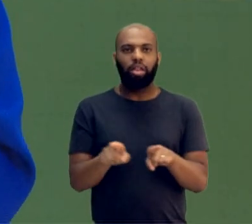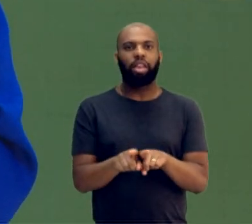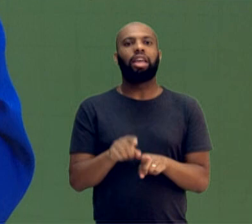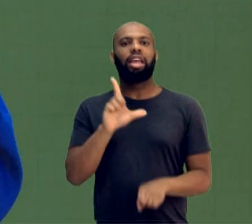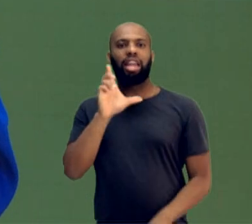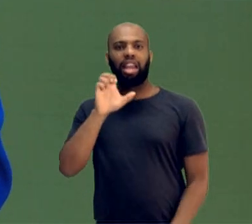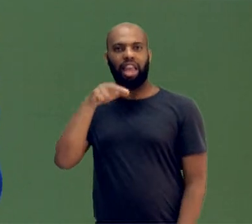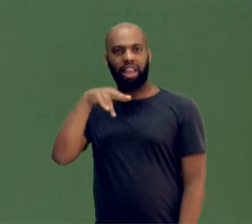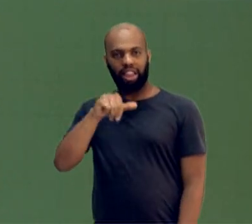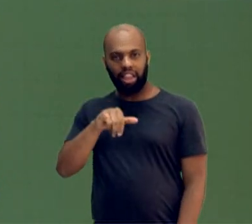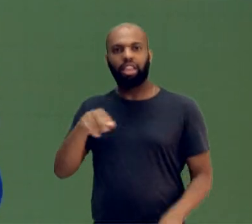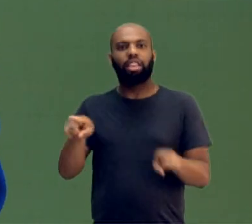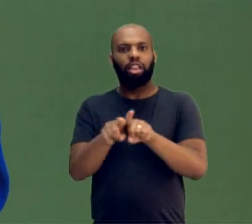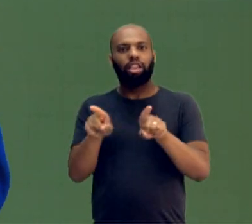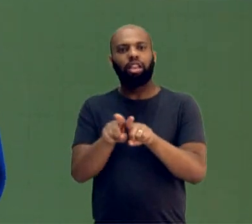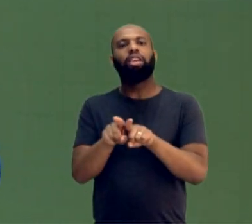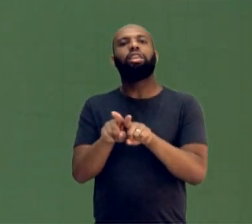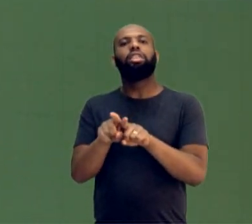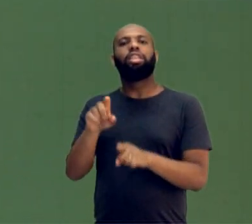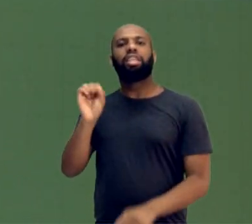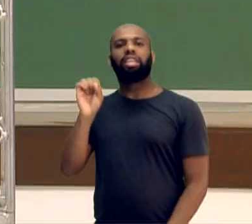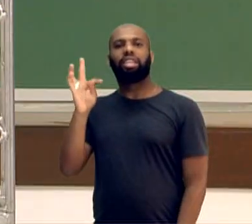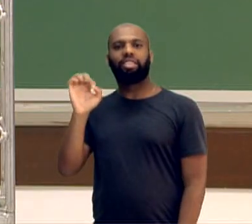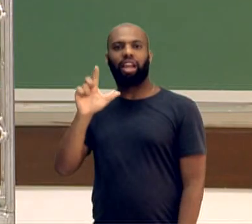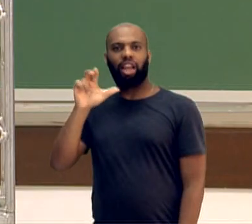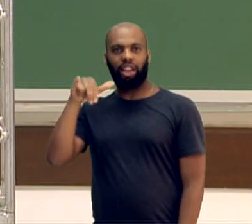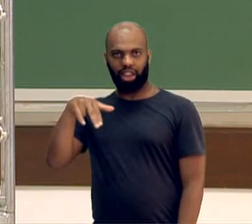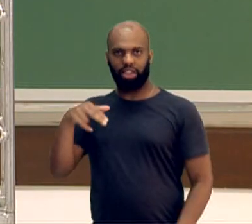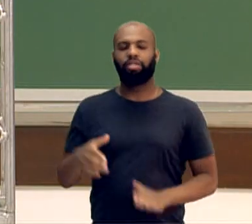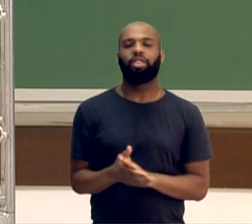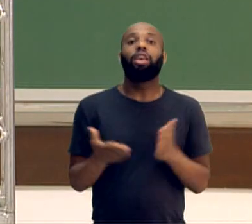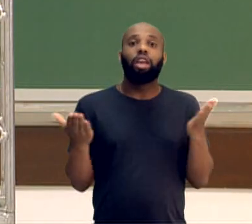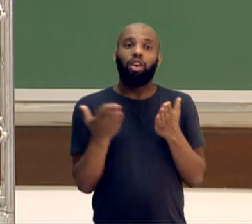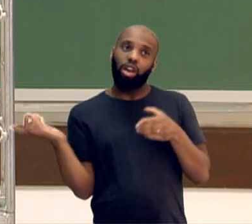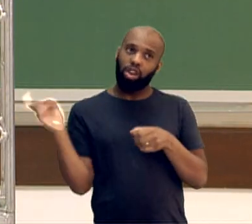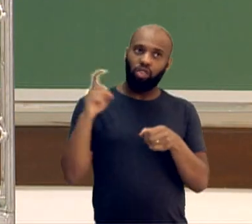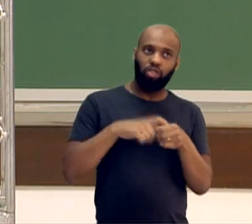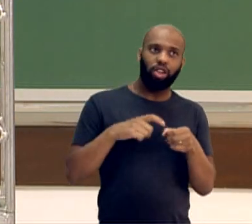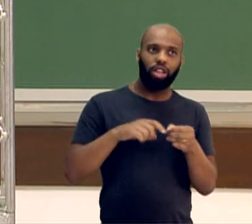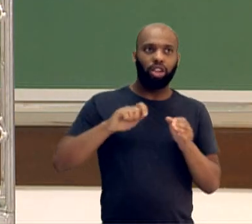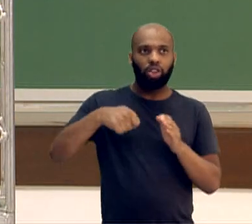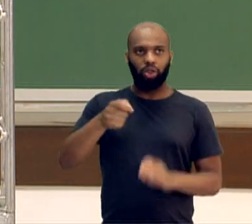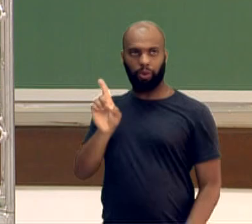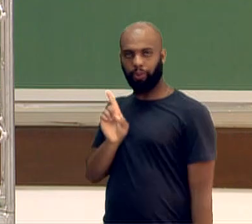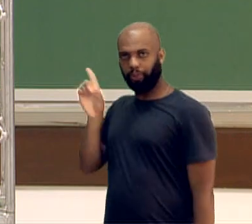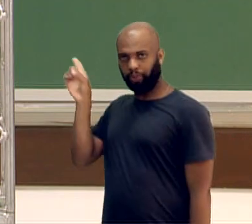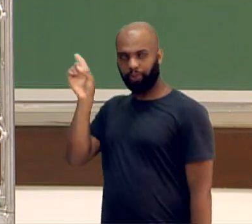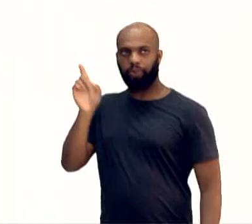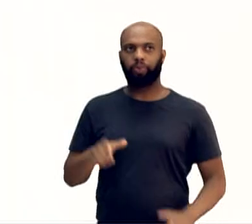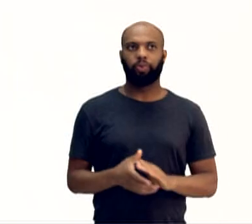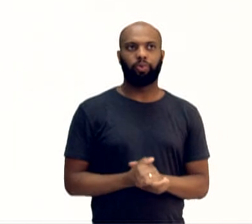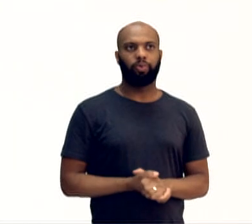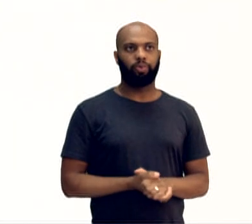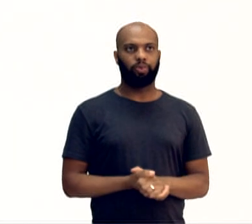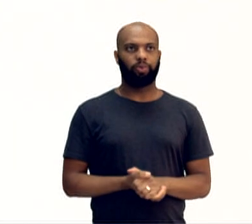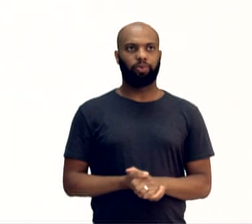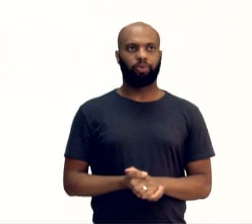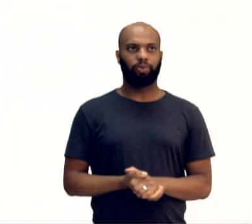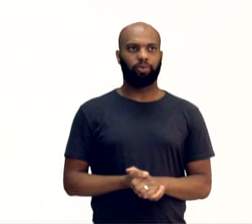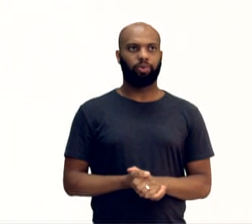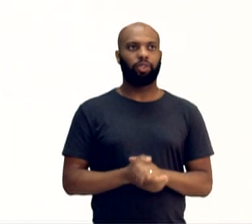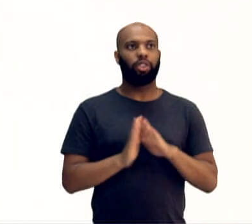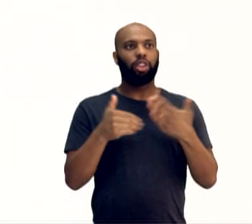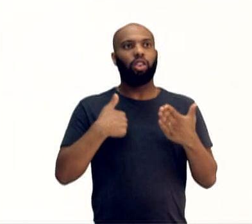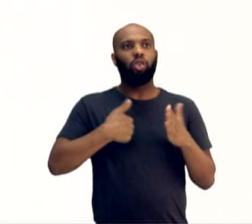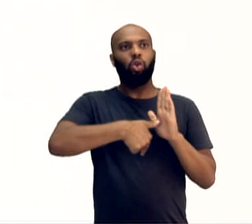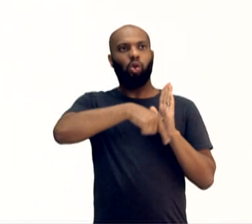stalinistas. Tá ótimo? Então vamos retomar aqui agora, pontualmente, o Welfare State. Então, como eu falei